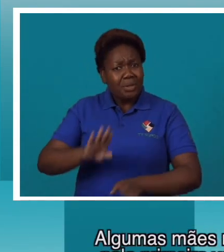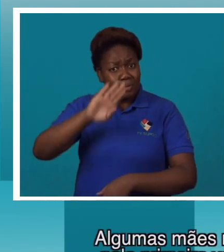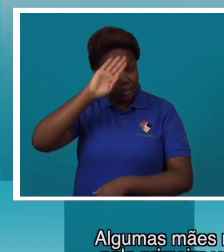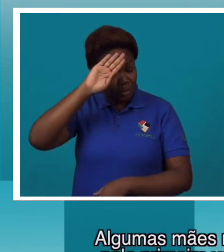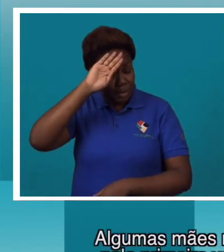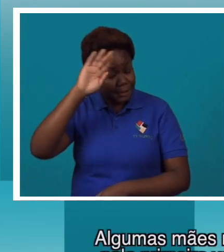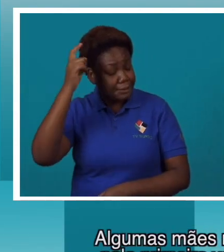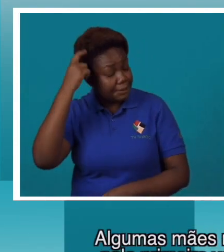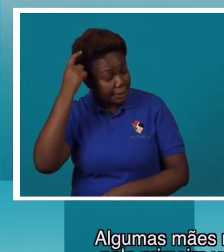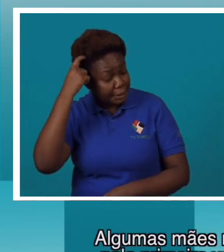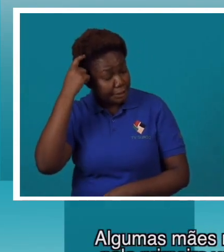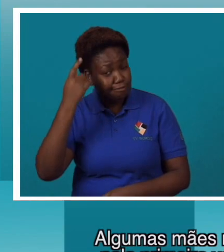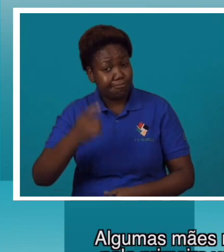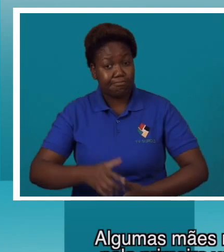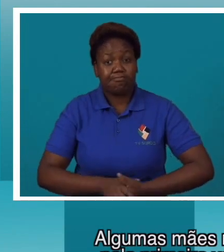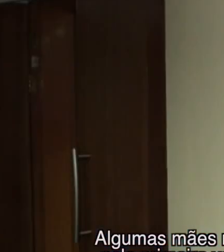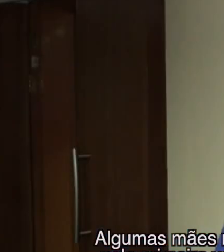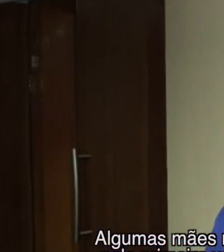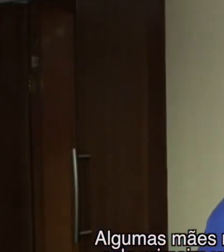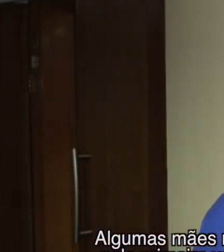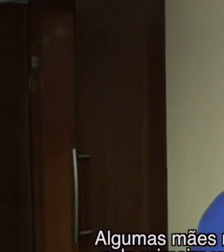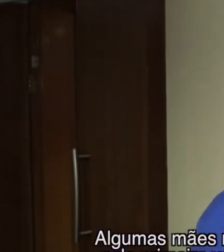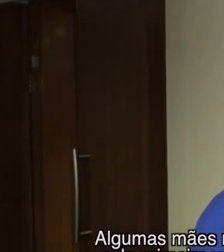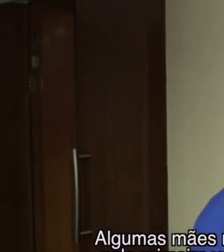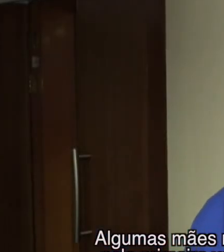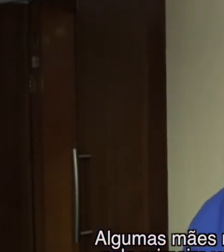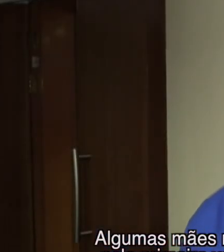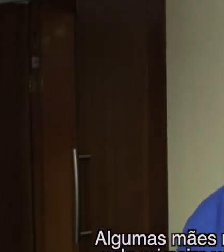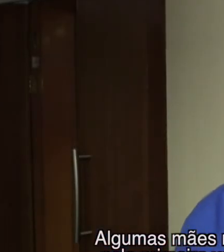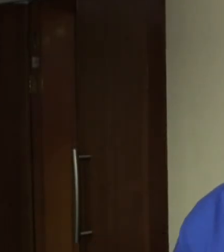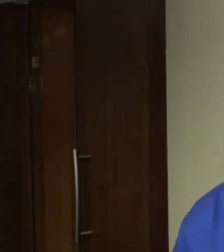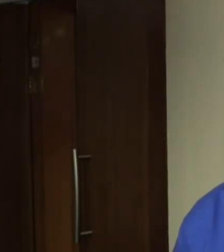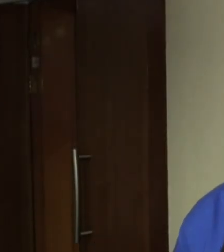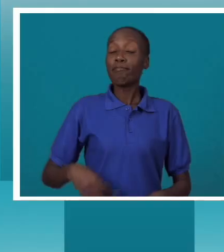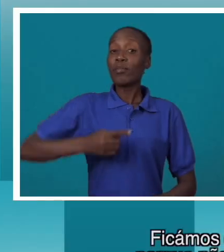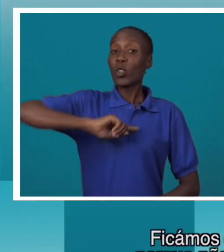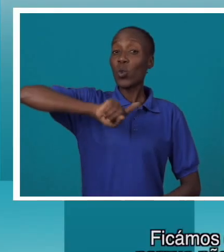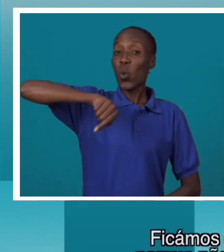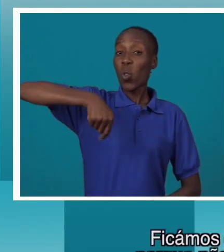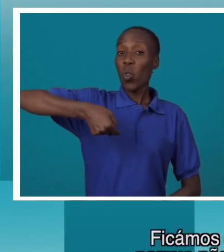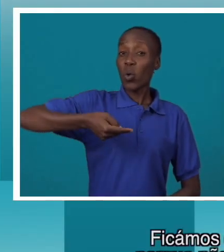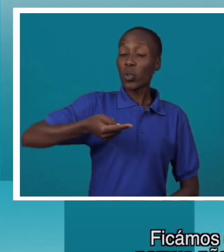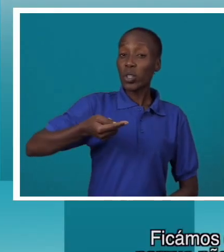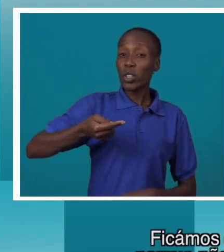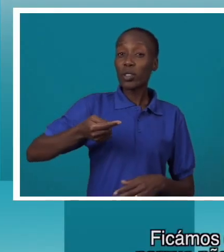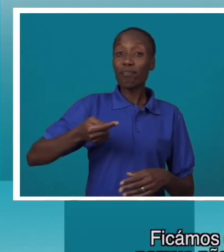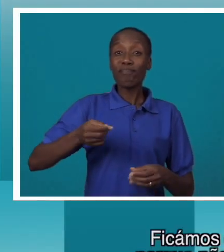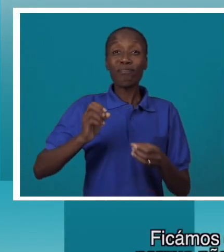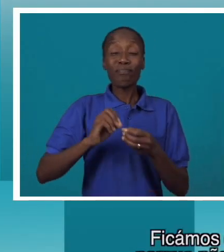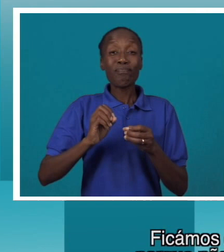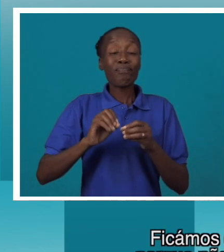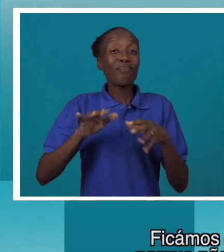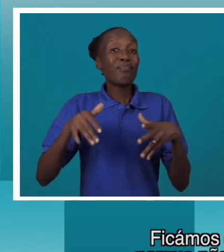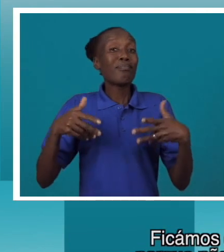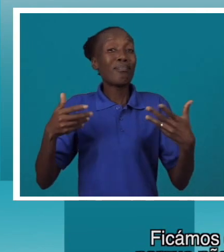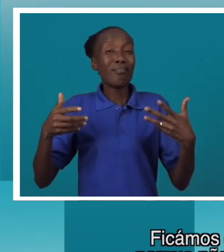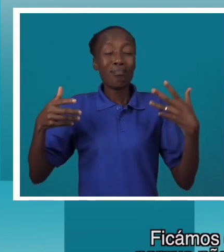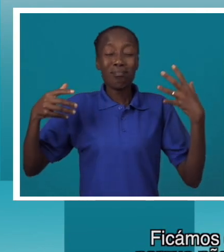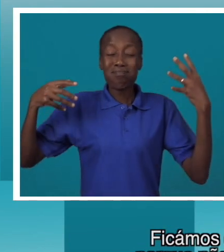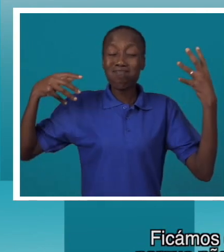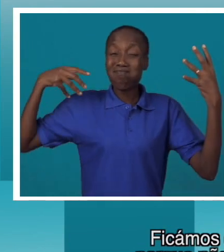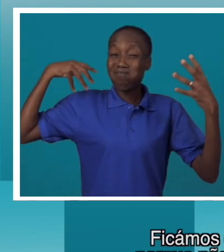que ouviram falar do termo pela primeira vez quando tiveram um filho autista. ficamos completamente destronados porque não